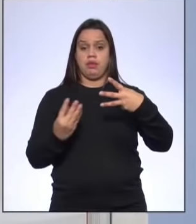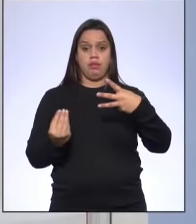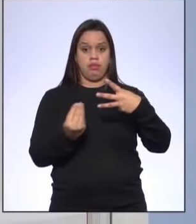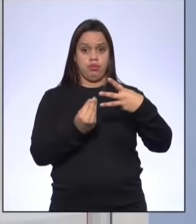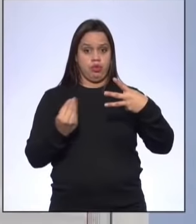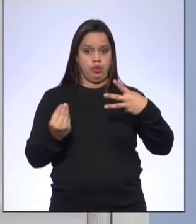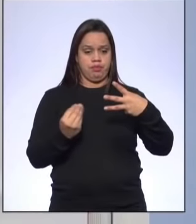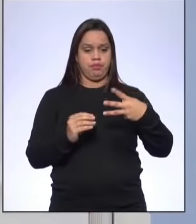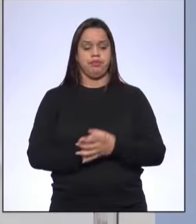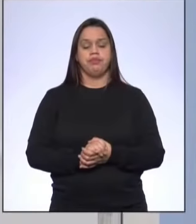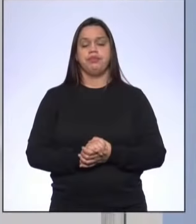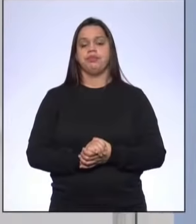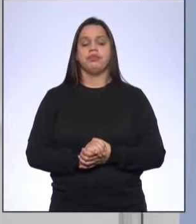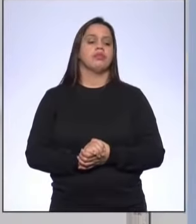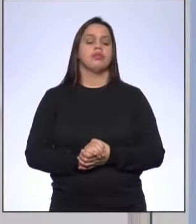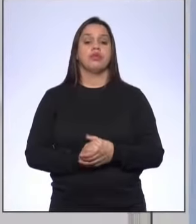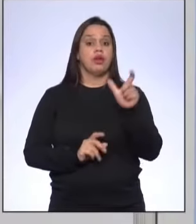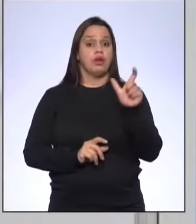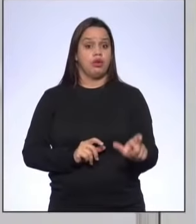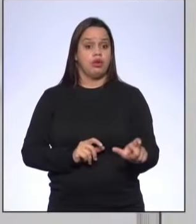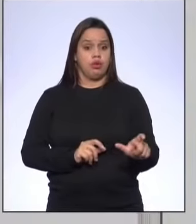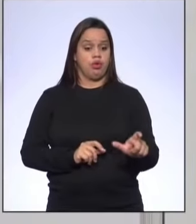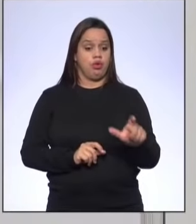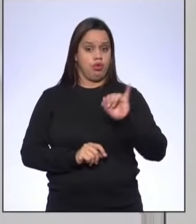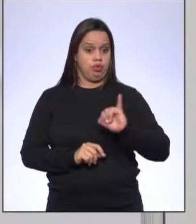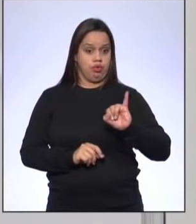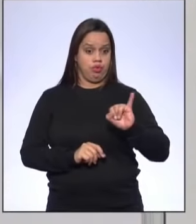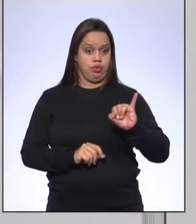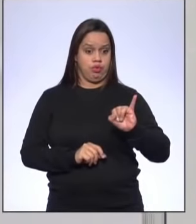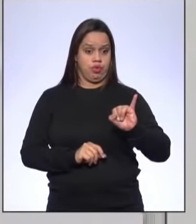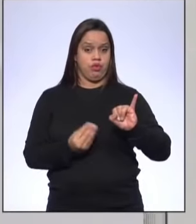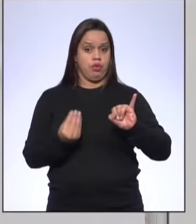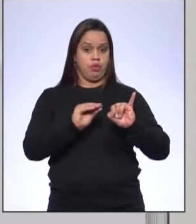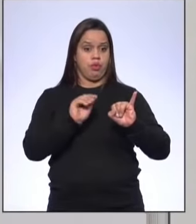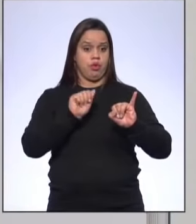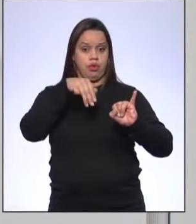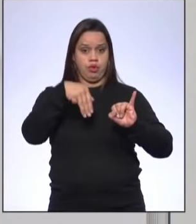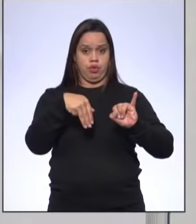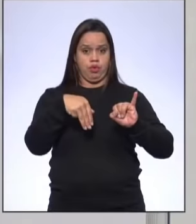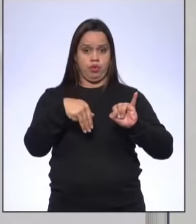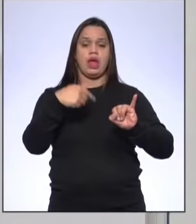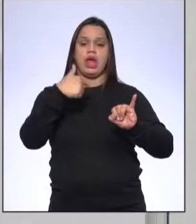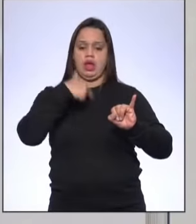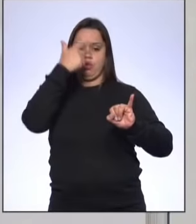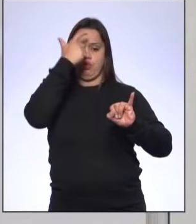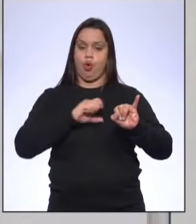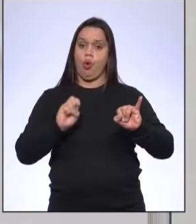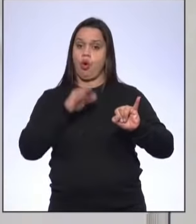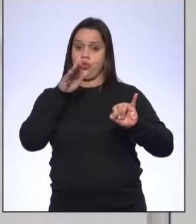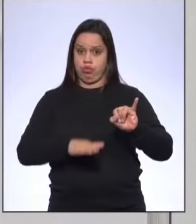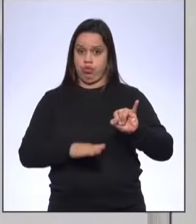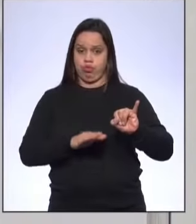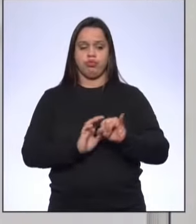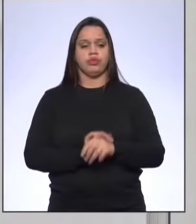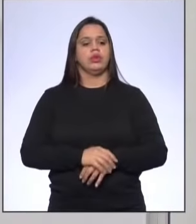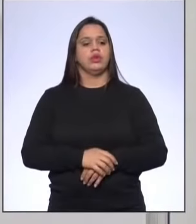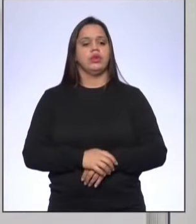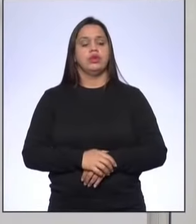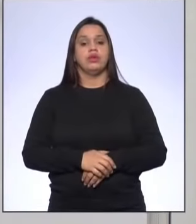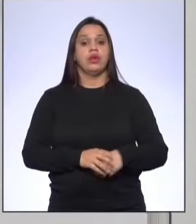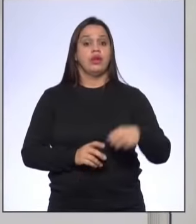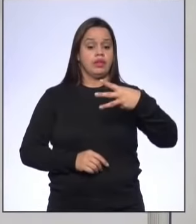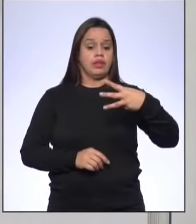então aqui como sujeito ai eu uso o verbo to be é eu sou eu estou com a terceira